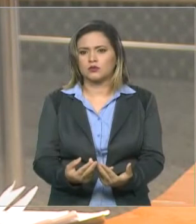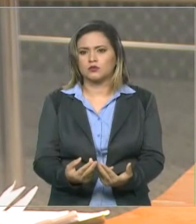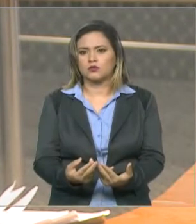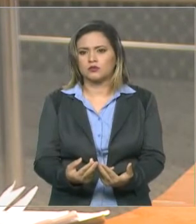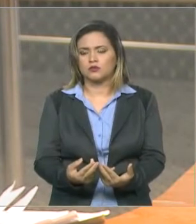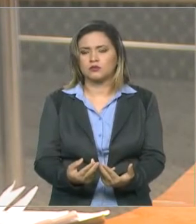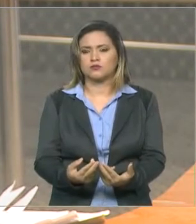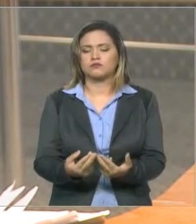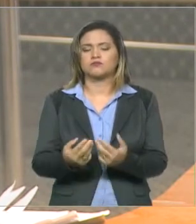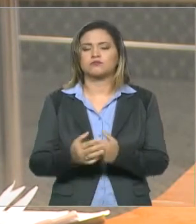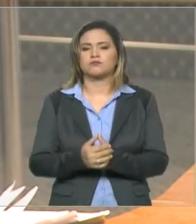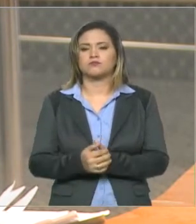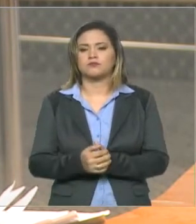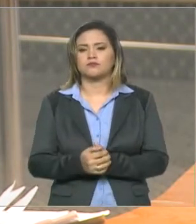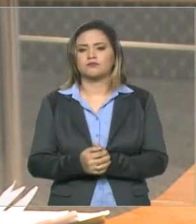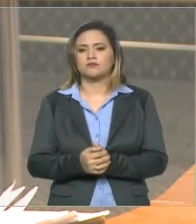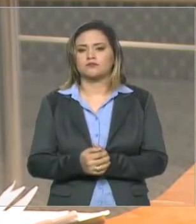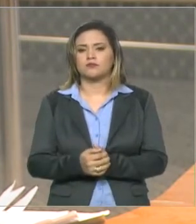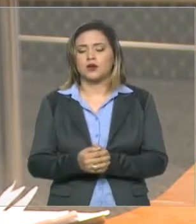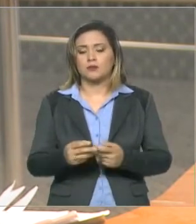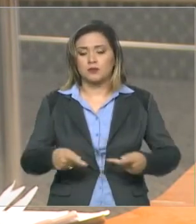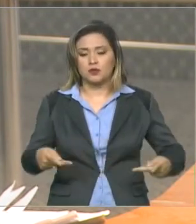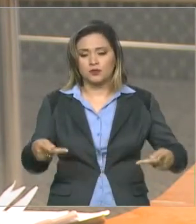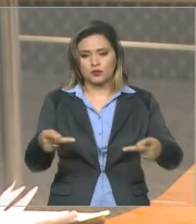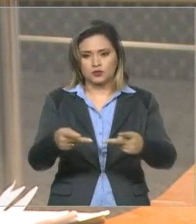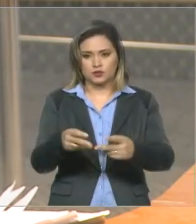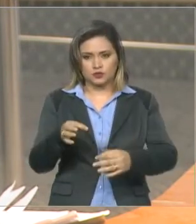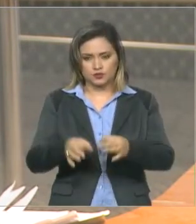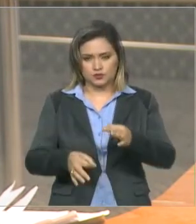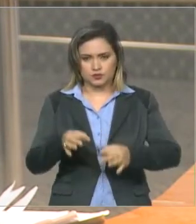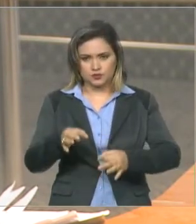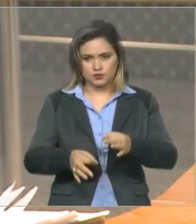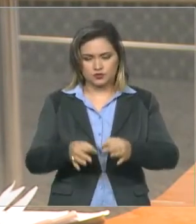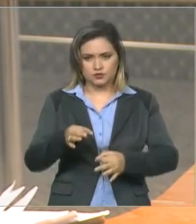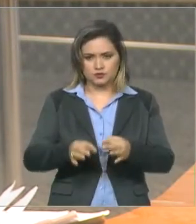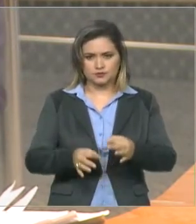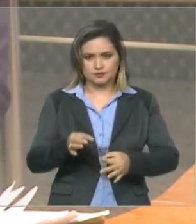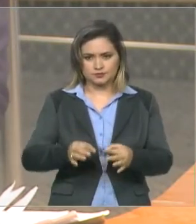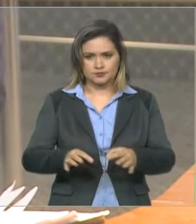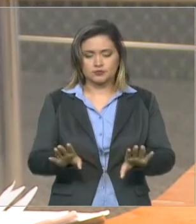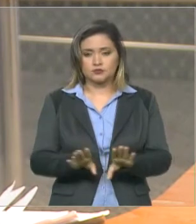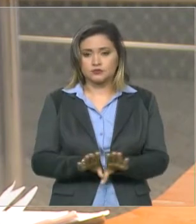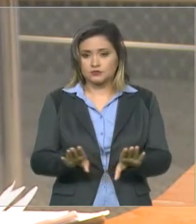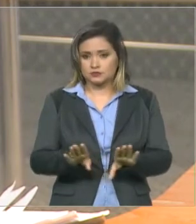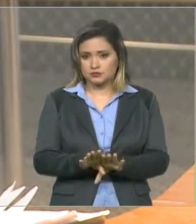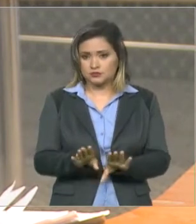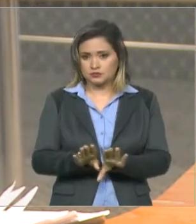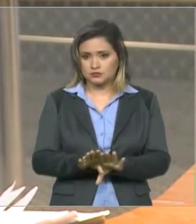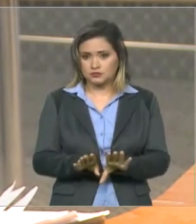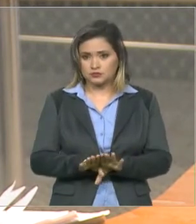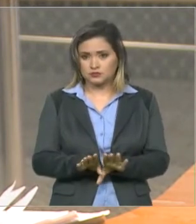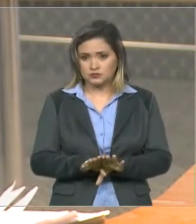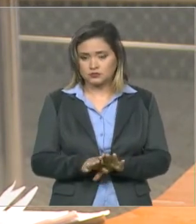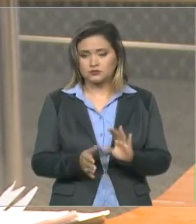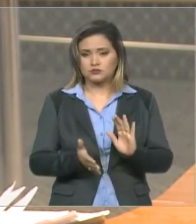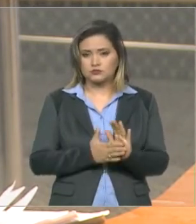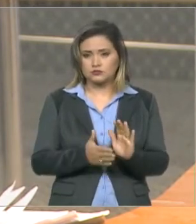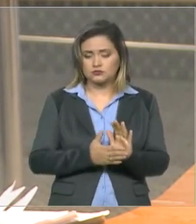que a gente possa dar caminhamento a essa questão. Também propomos em fazer aqui uma